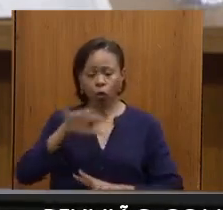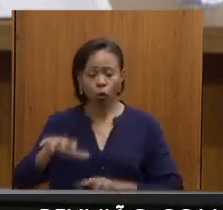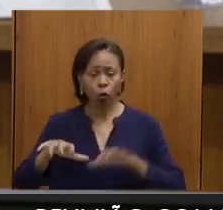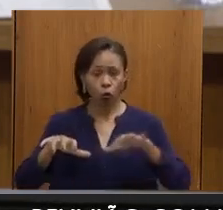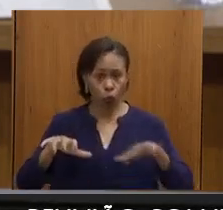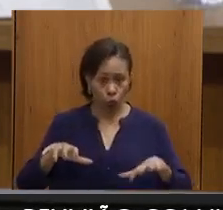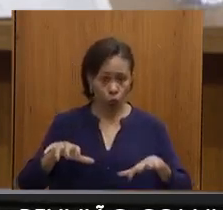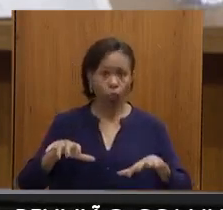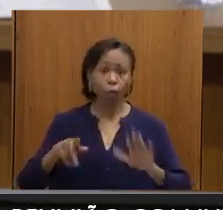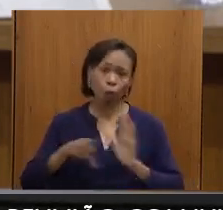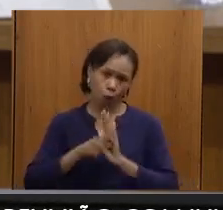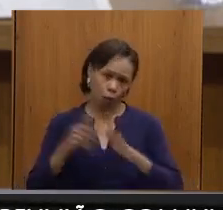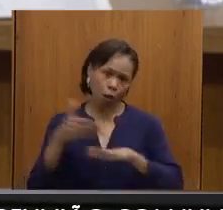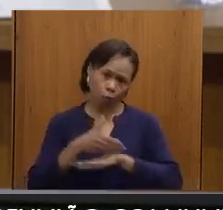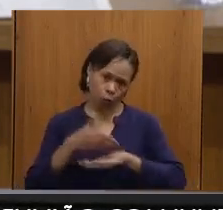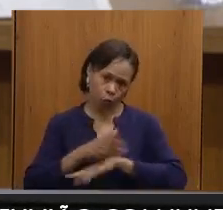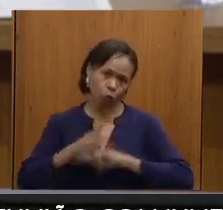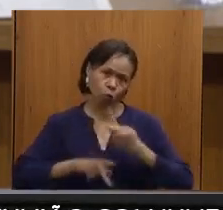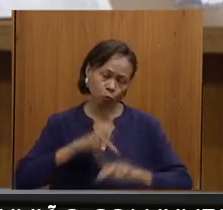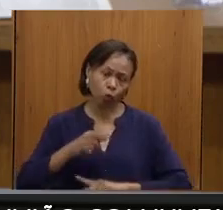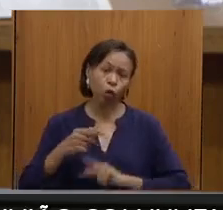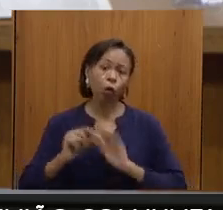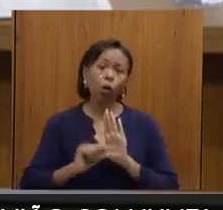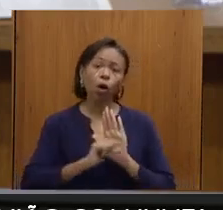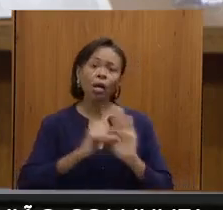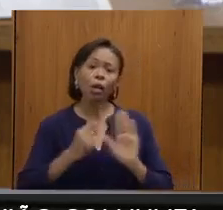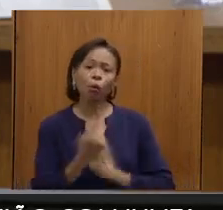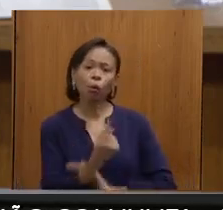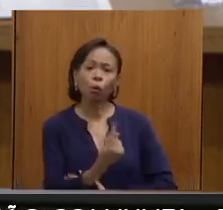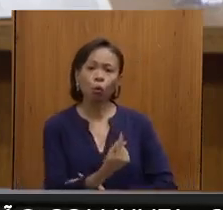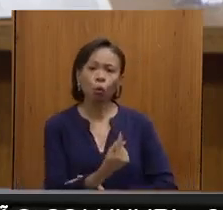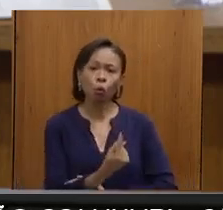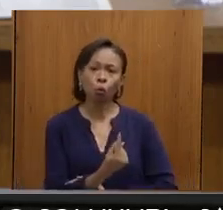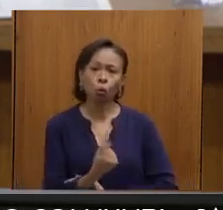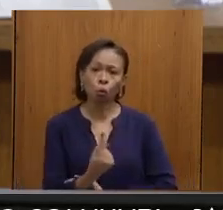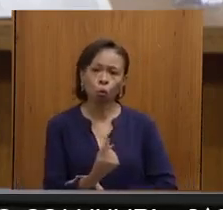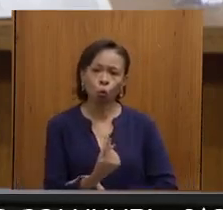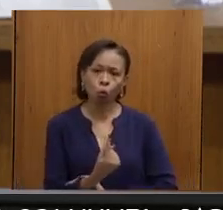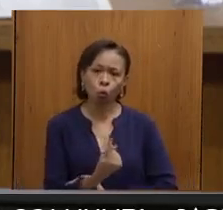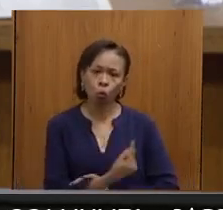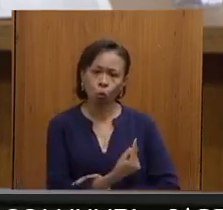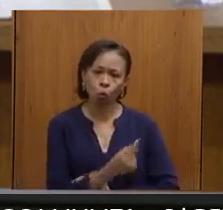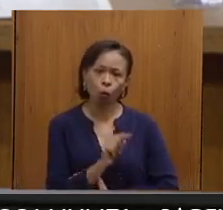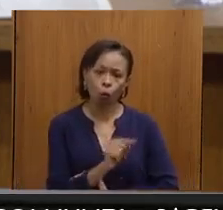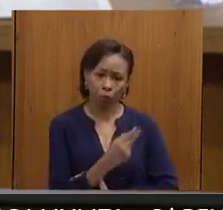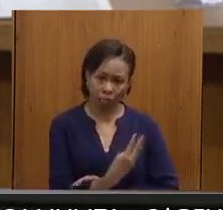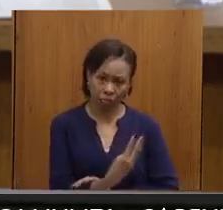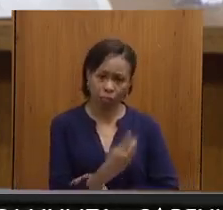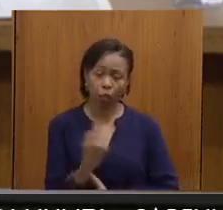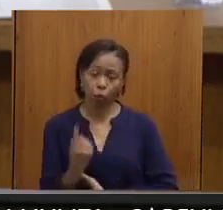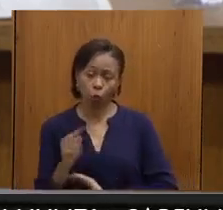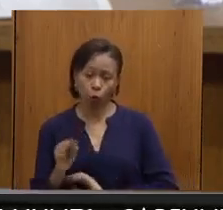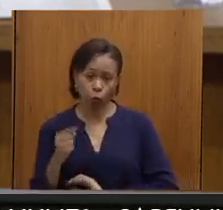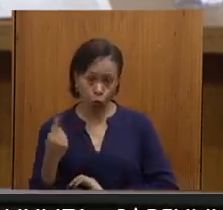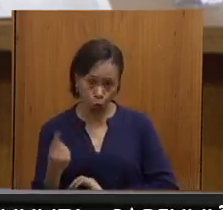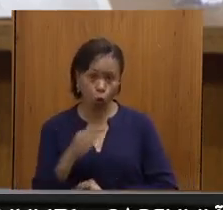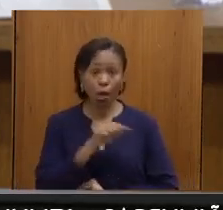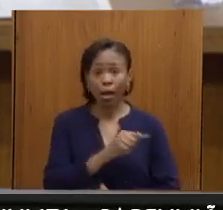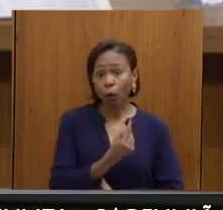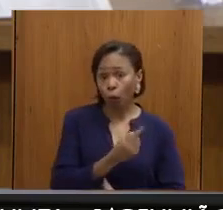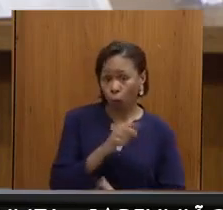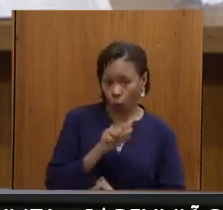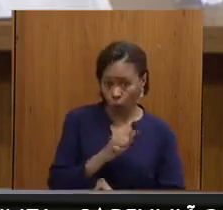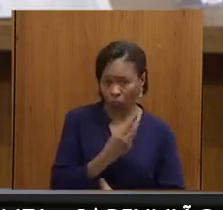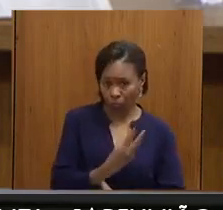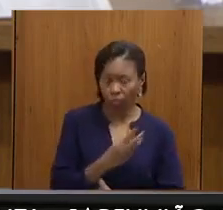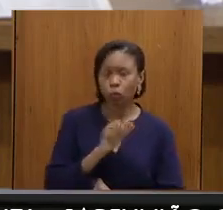participação popular, como o senhor bem colocou, 1.3 e 1.1. Dentro do 1.3, que é o recurso destinado aos municípios